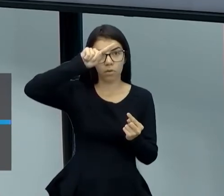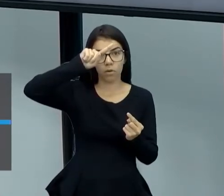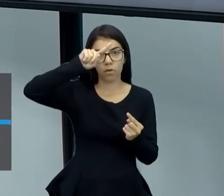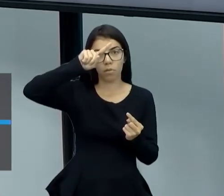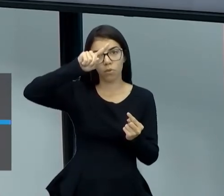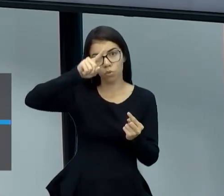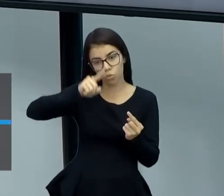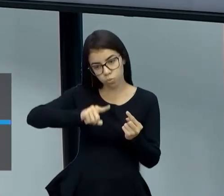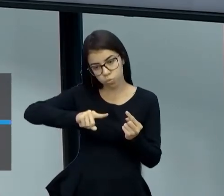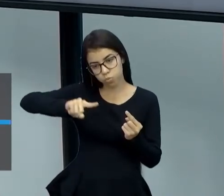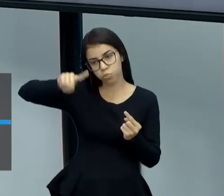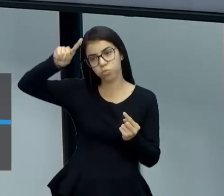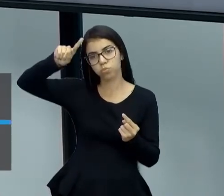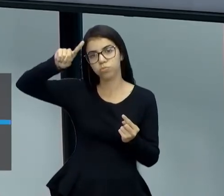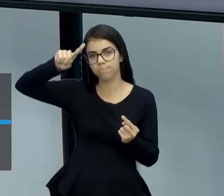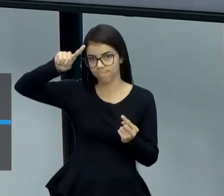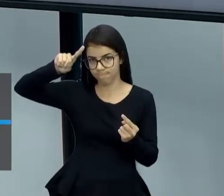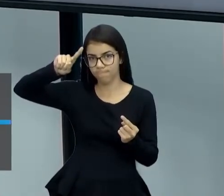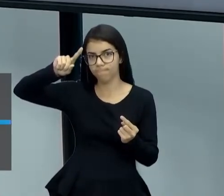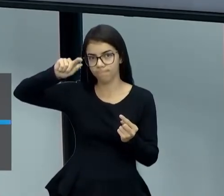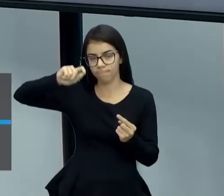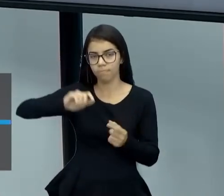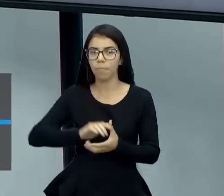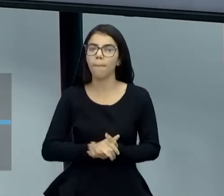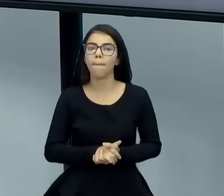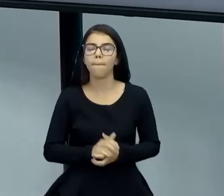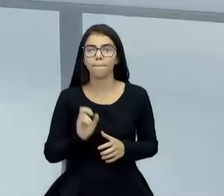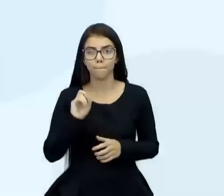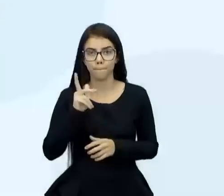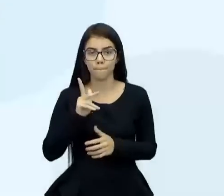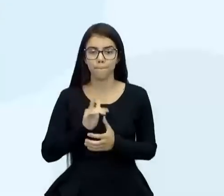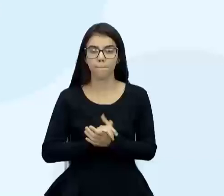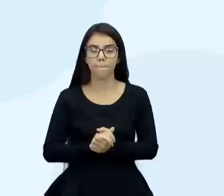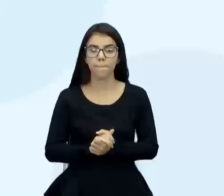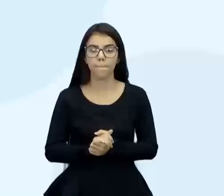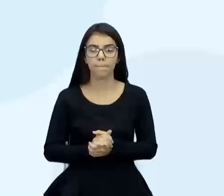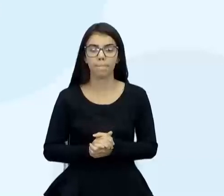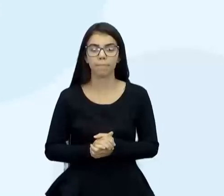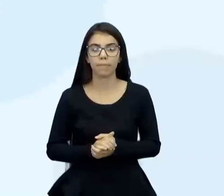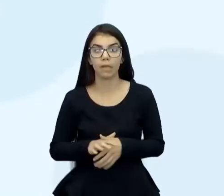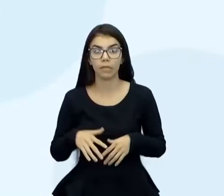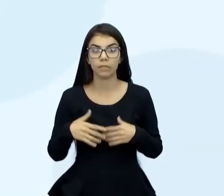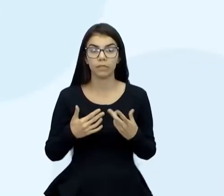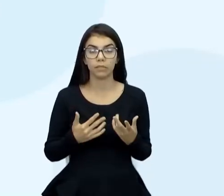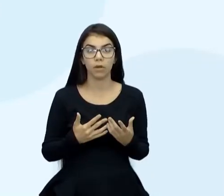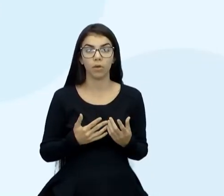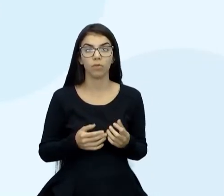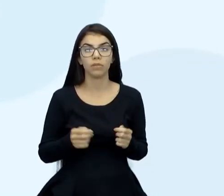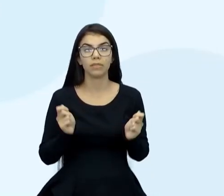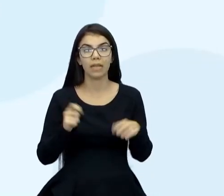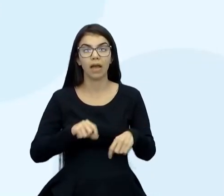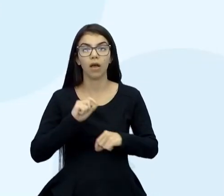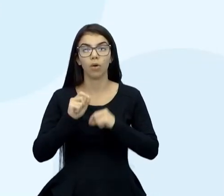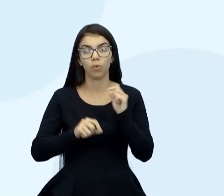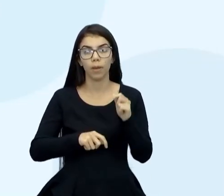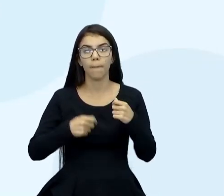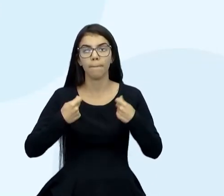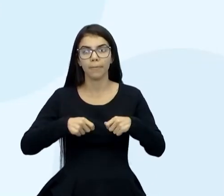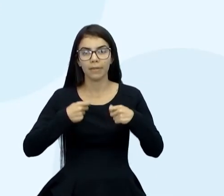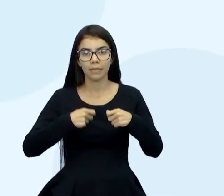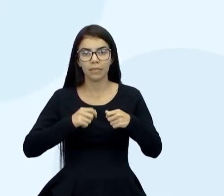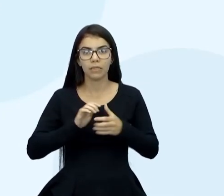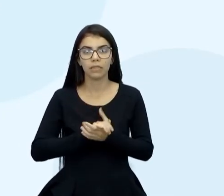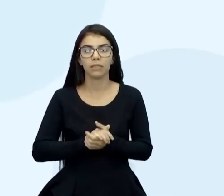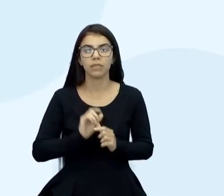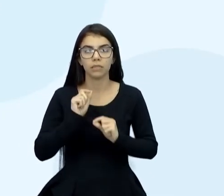ele volta a subir, né? Tudo bem? Então, será que há necessidade de economizar água?